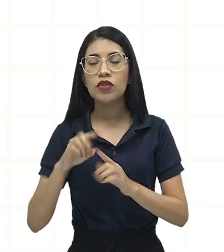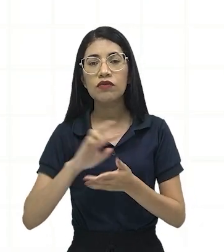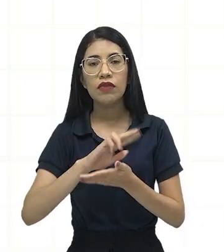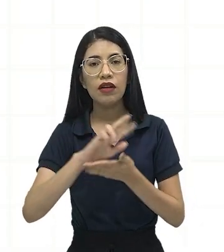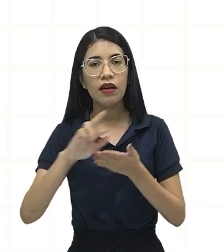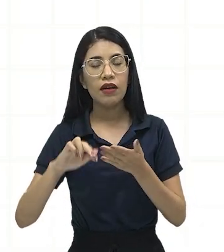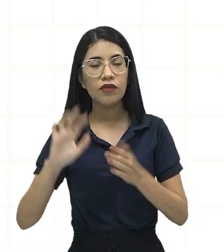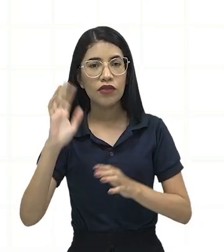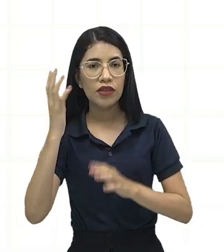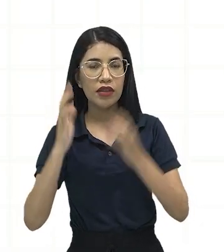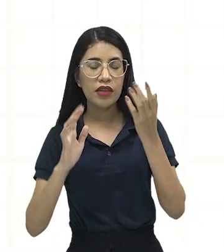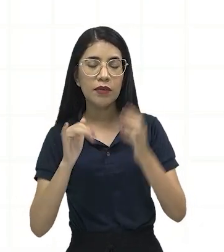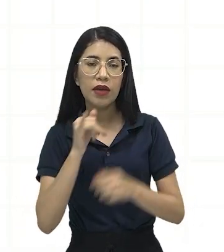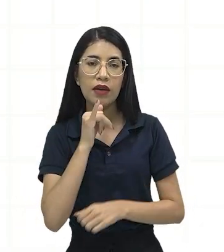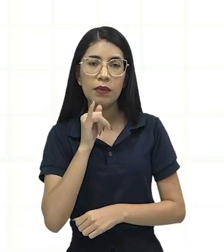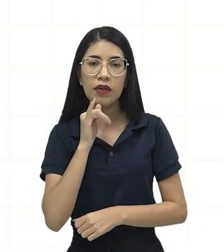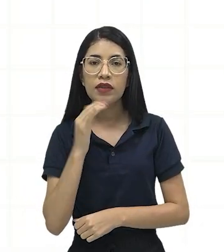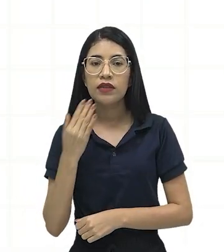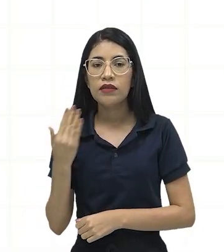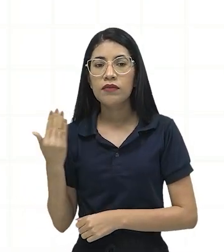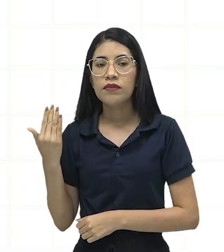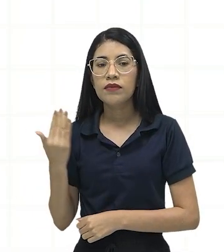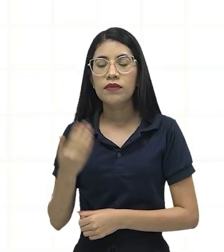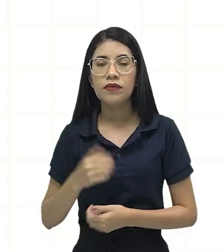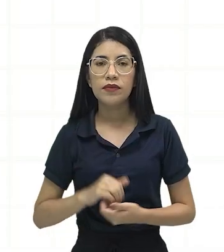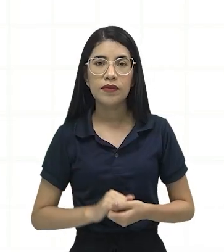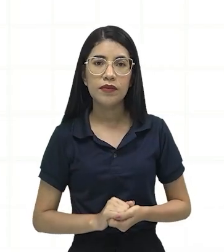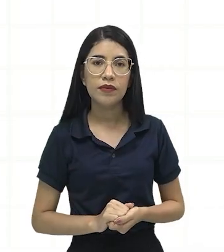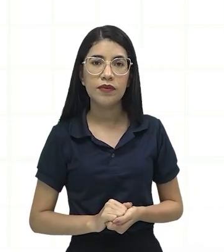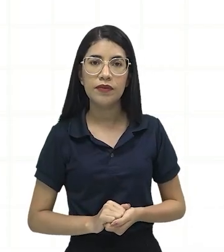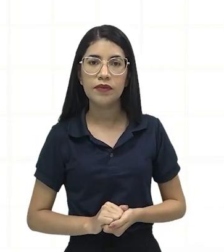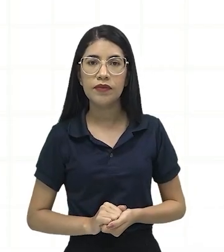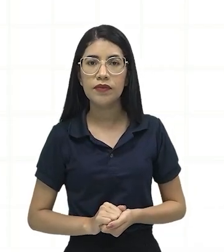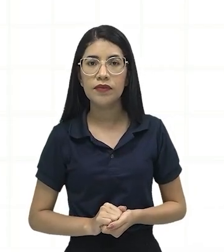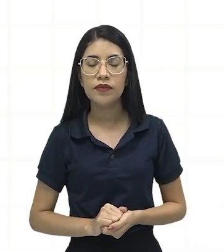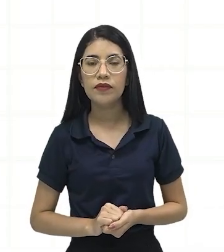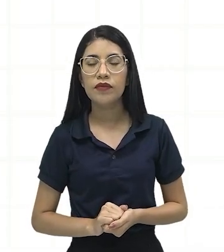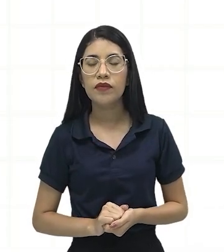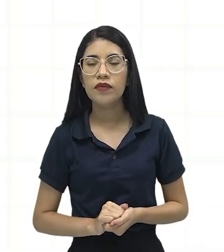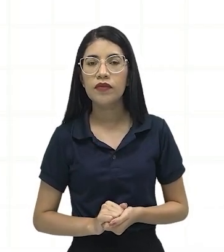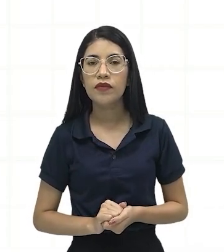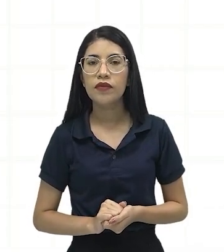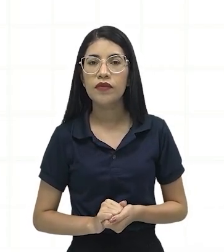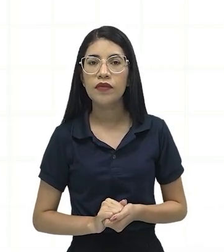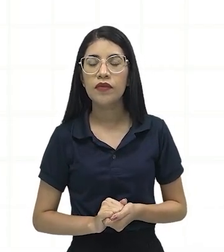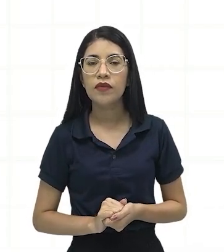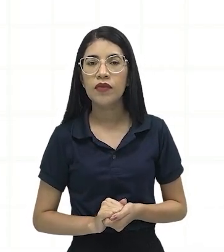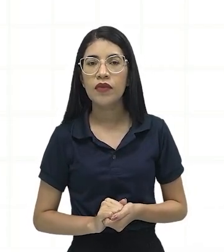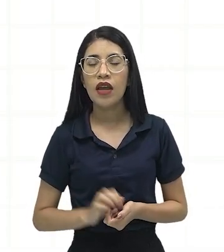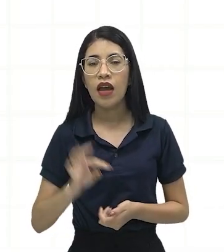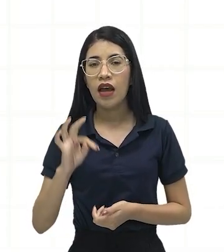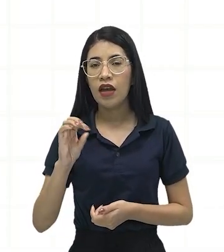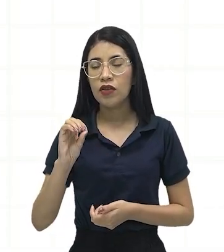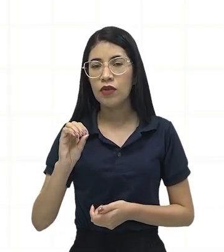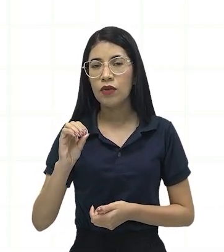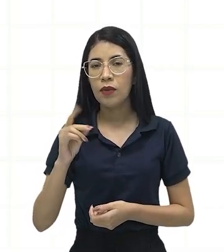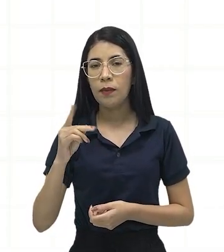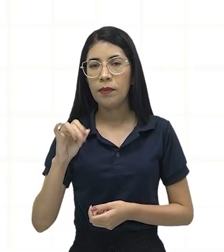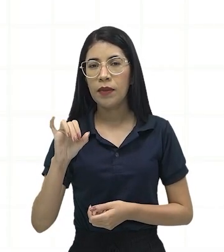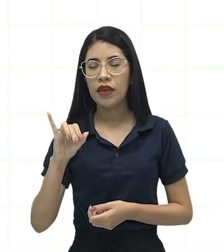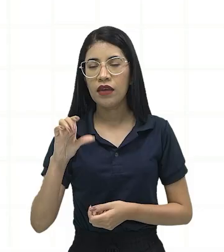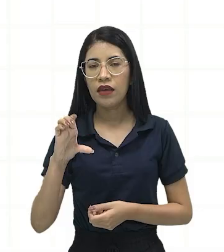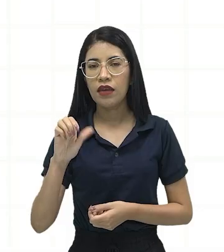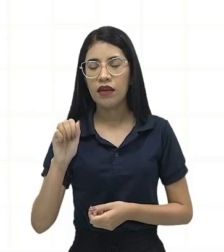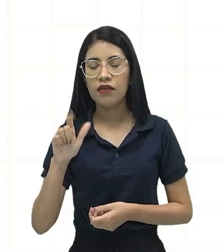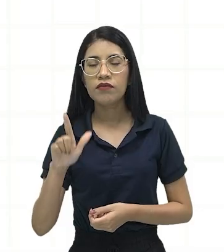né? Então a gente pode destacar aqui, ó, podemos dar destaque à zona tropical ou intertropical,